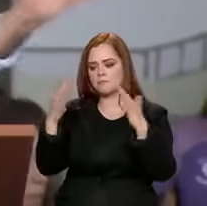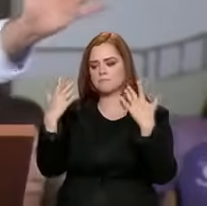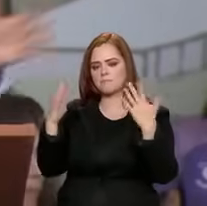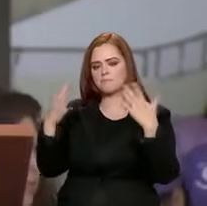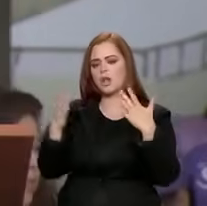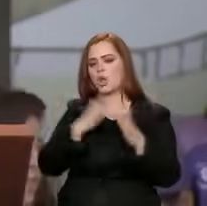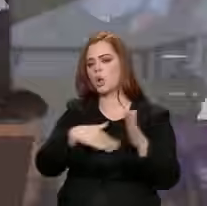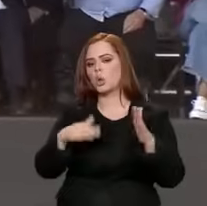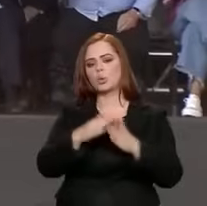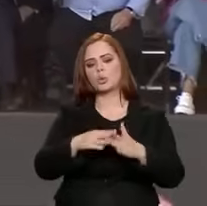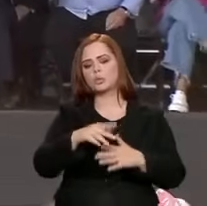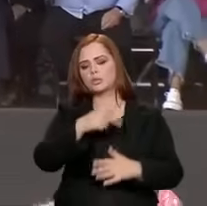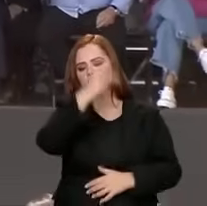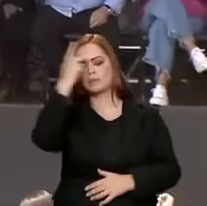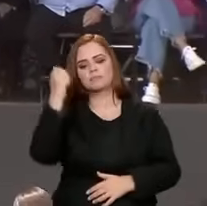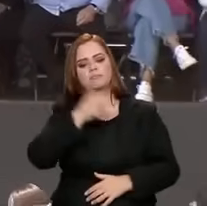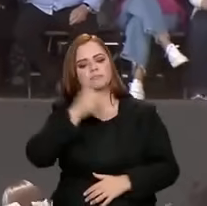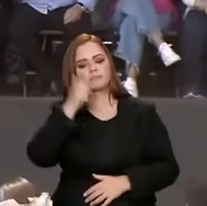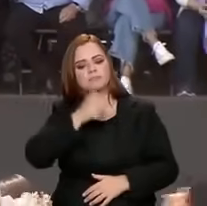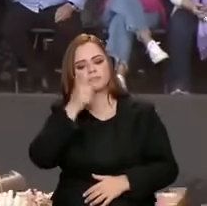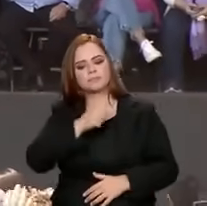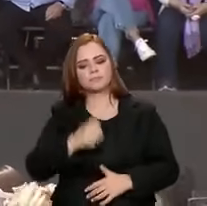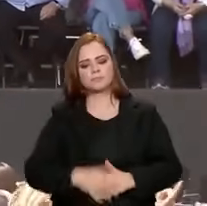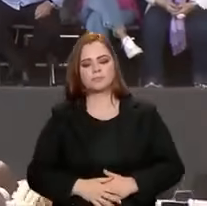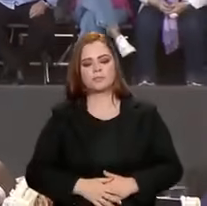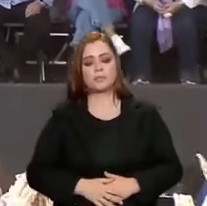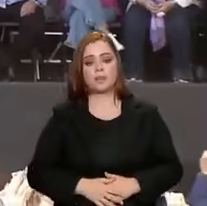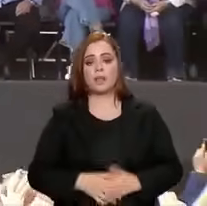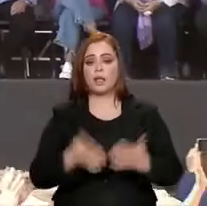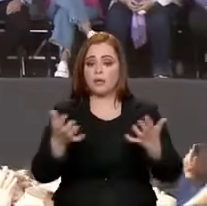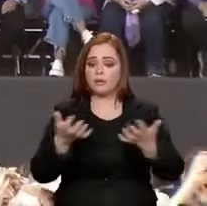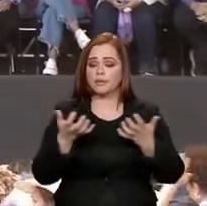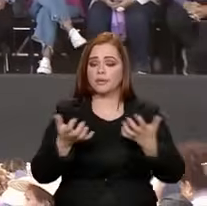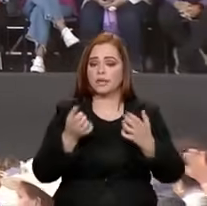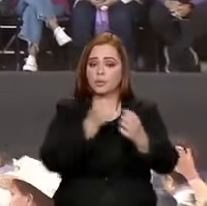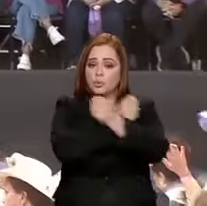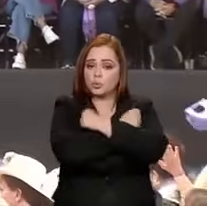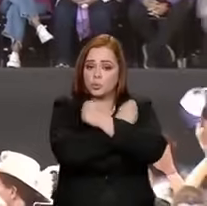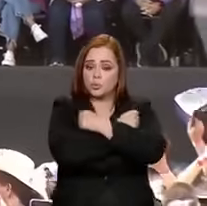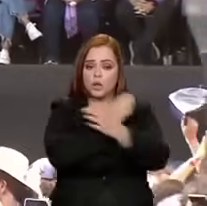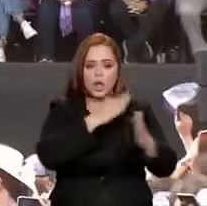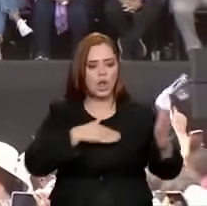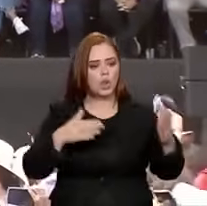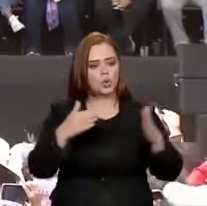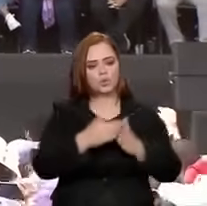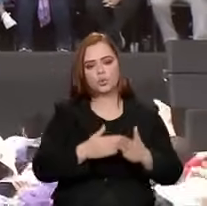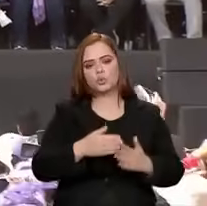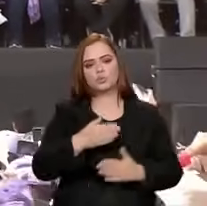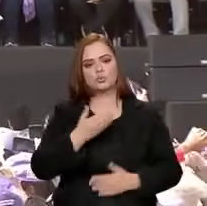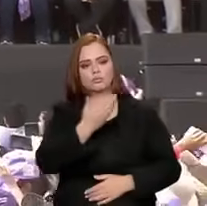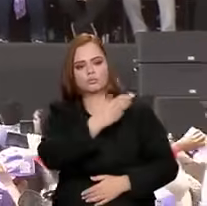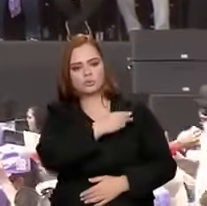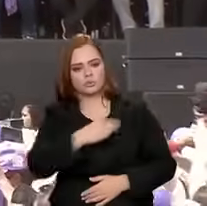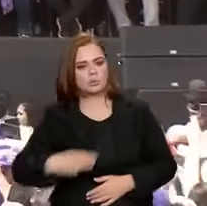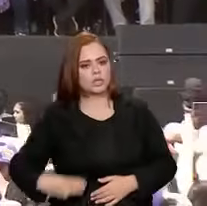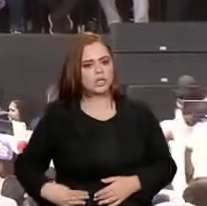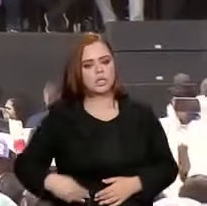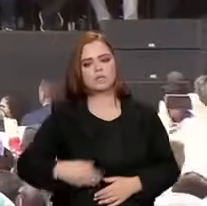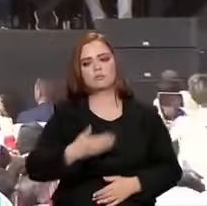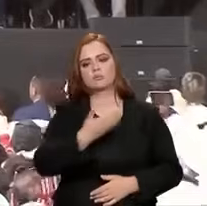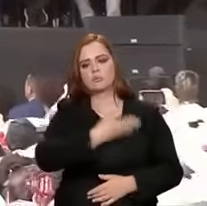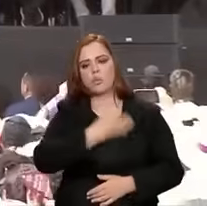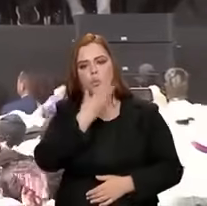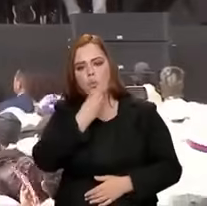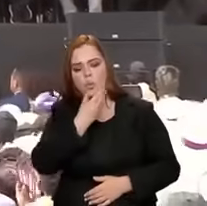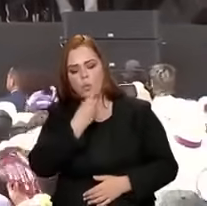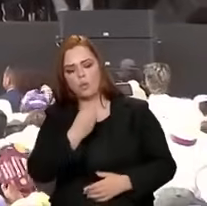para as Margaridas eu quero abraçar todos os colegas ministros nas pessoas